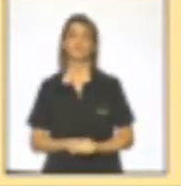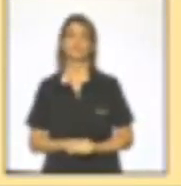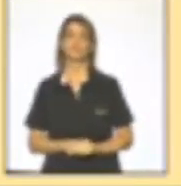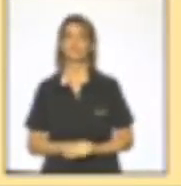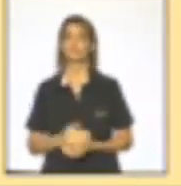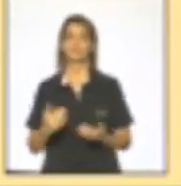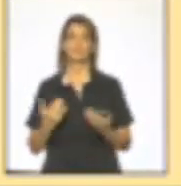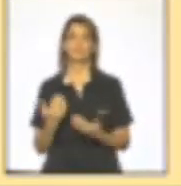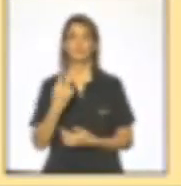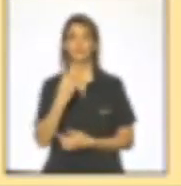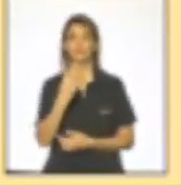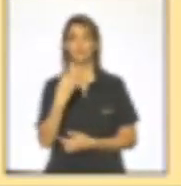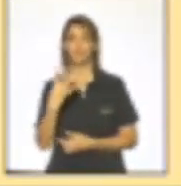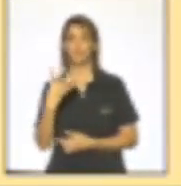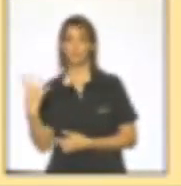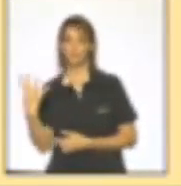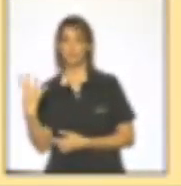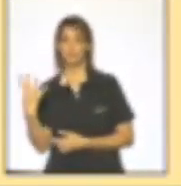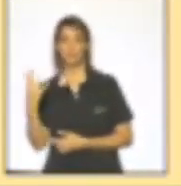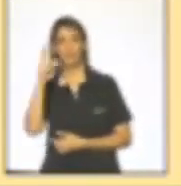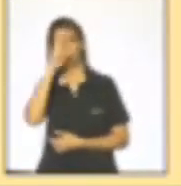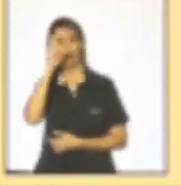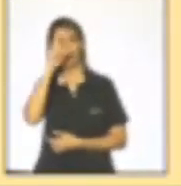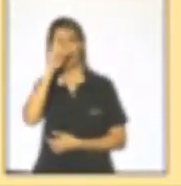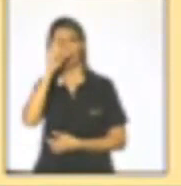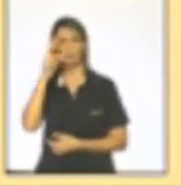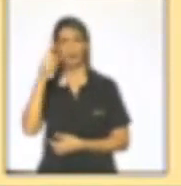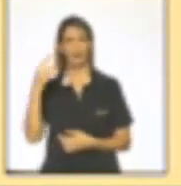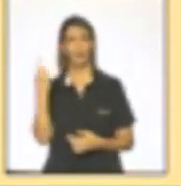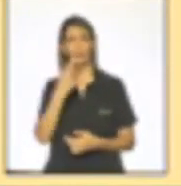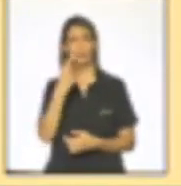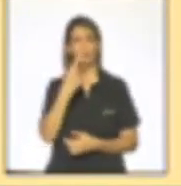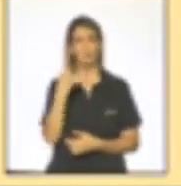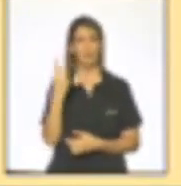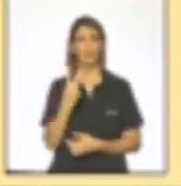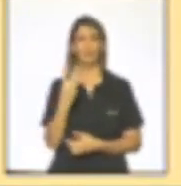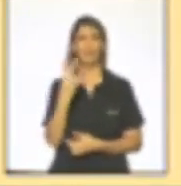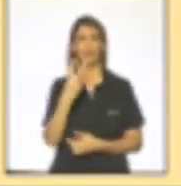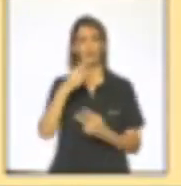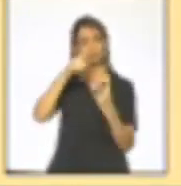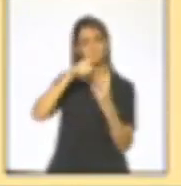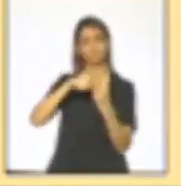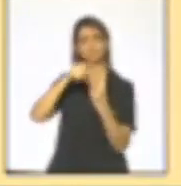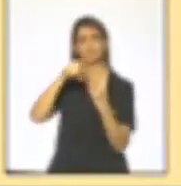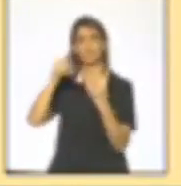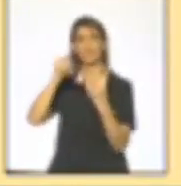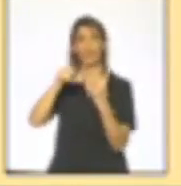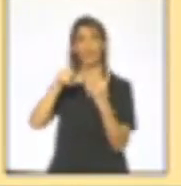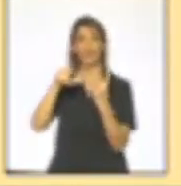Então agora é 244. Então lembra, o primeiro valor da raiz quadrada é o